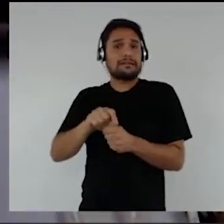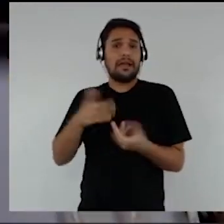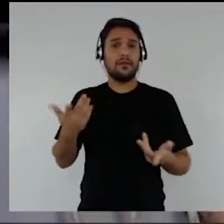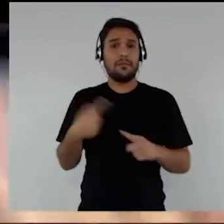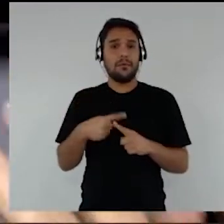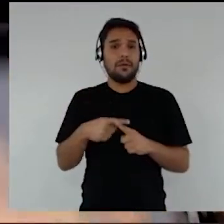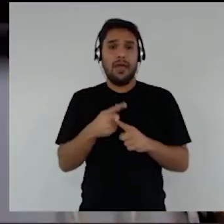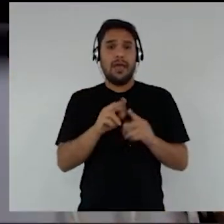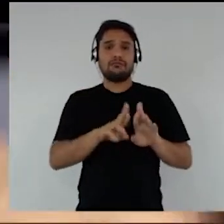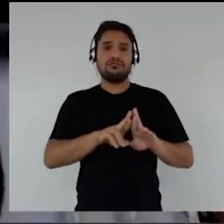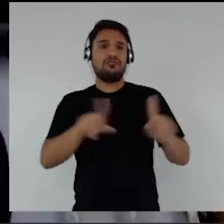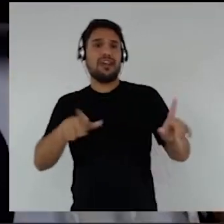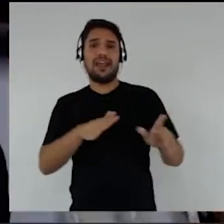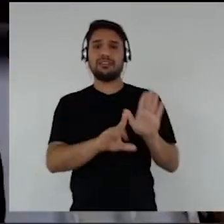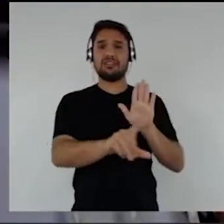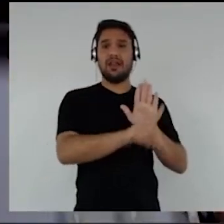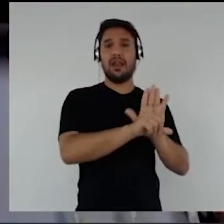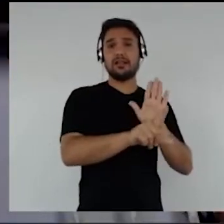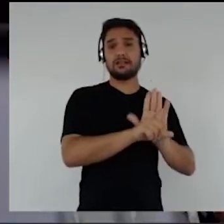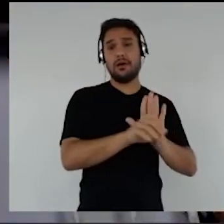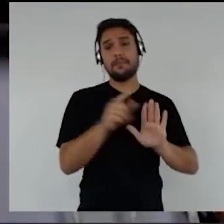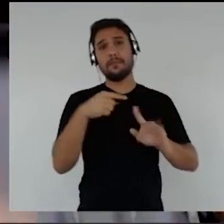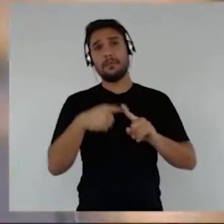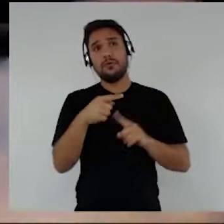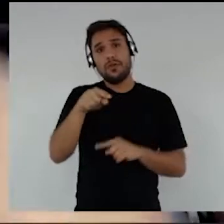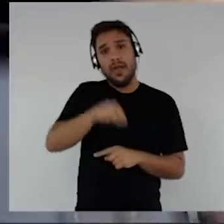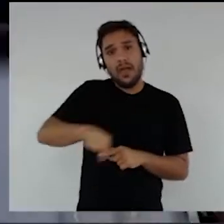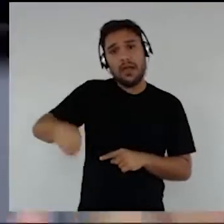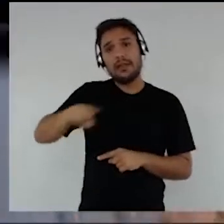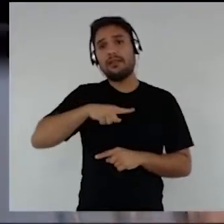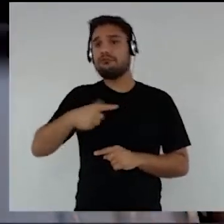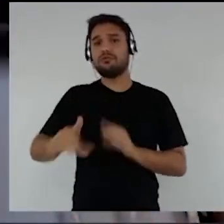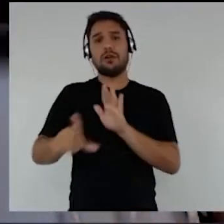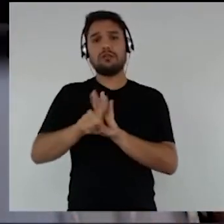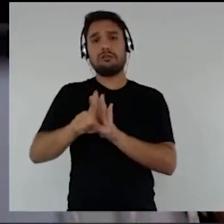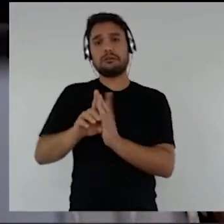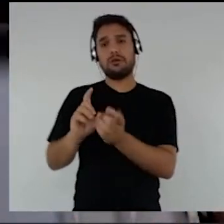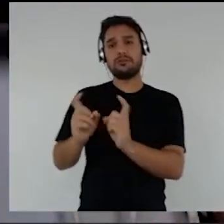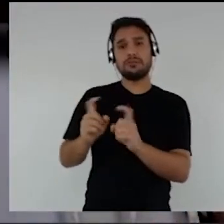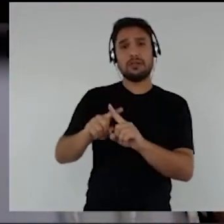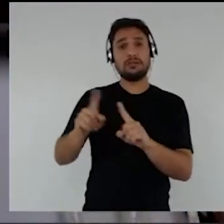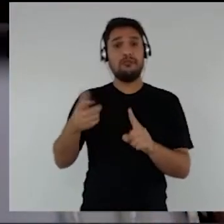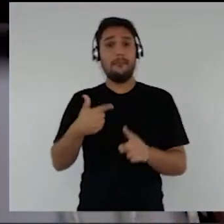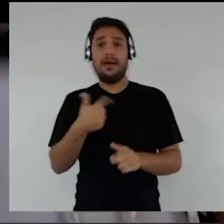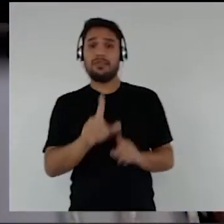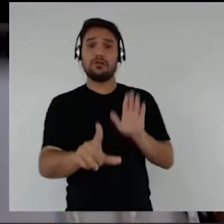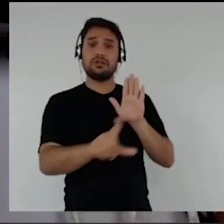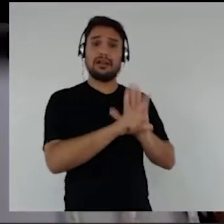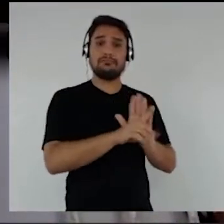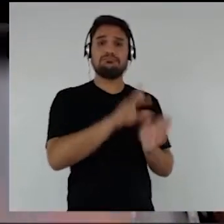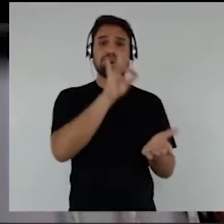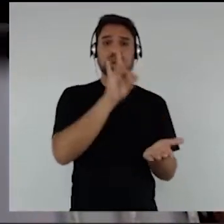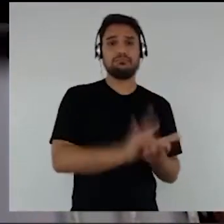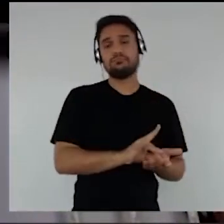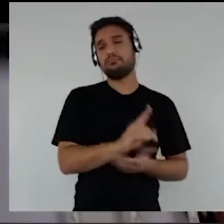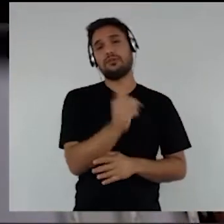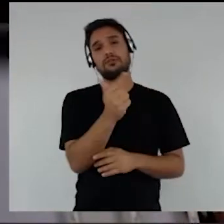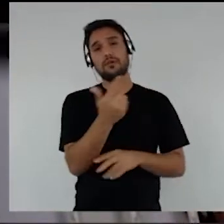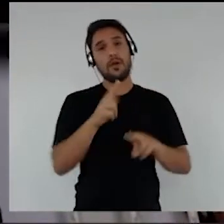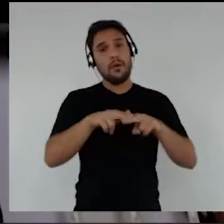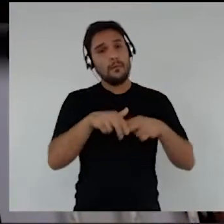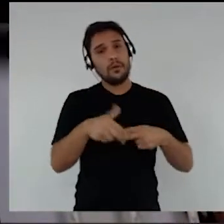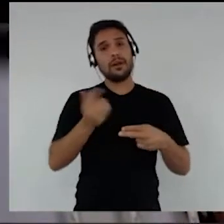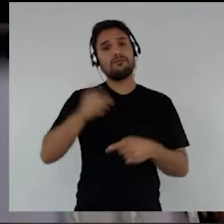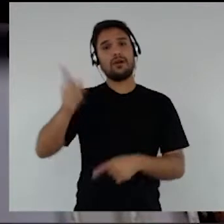da lei, de uma forma que não tinha, tinha uma regulamentação administrativa, mas não tinha uma regulamentação legal, e, portanto,